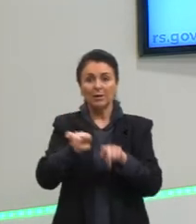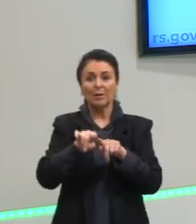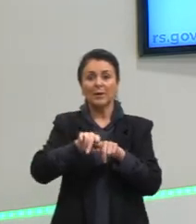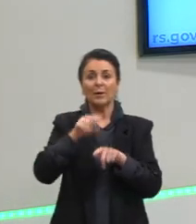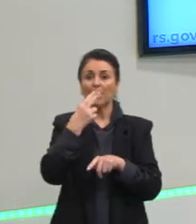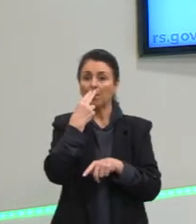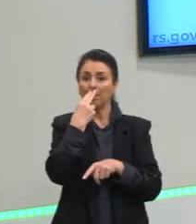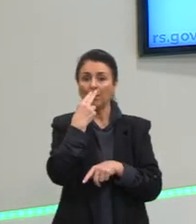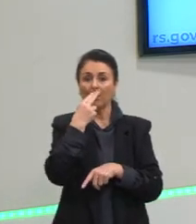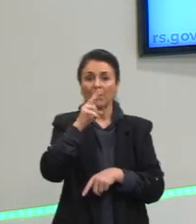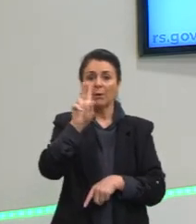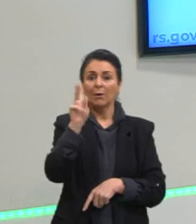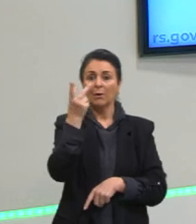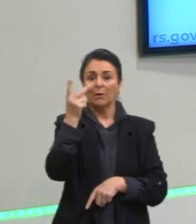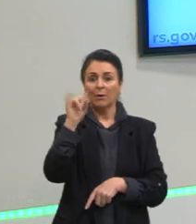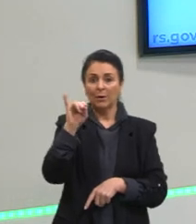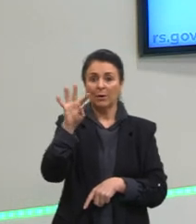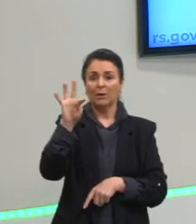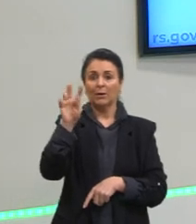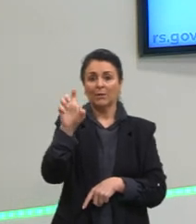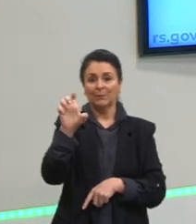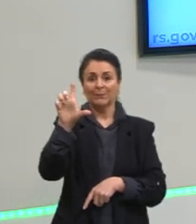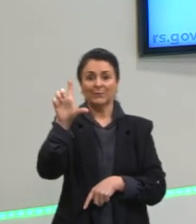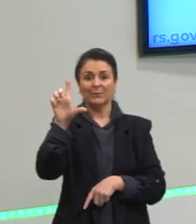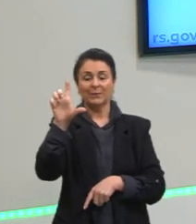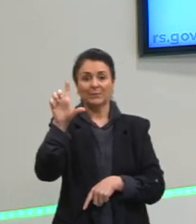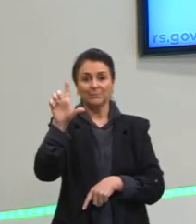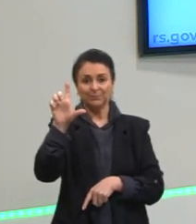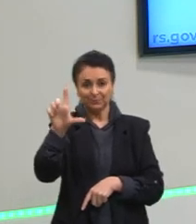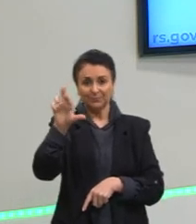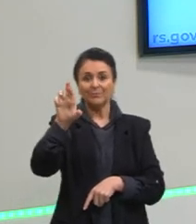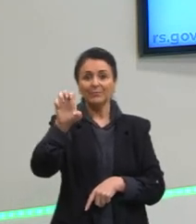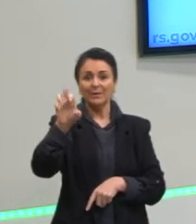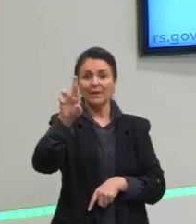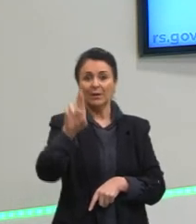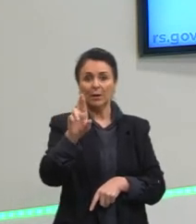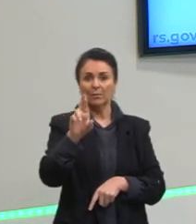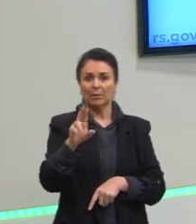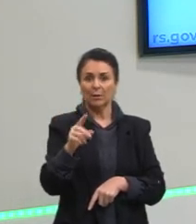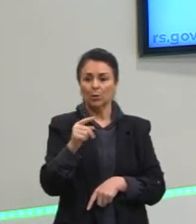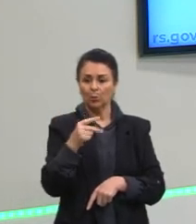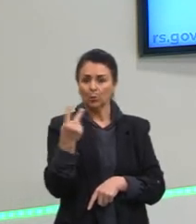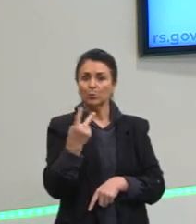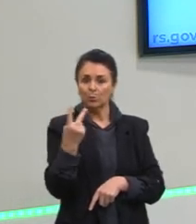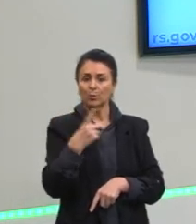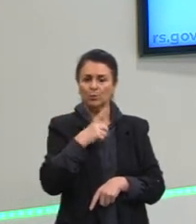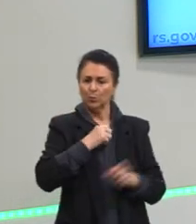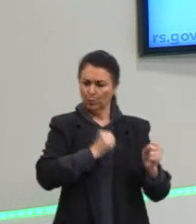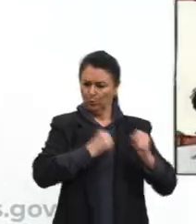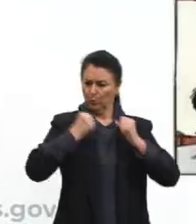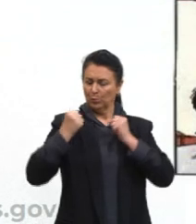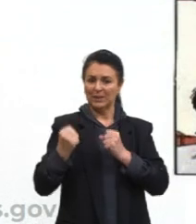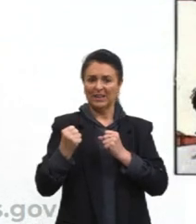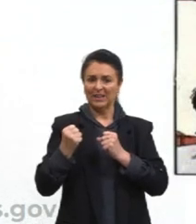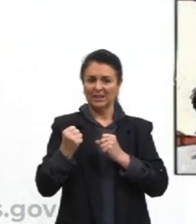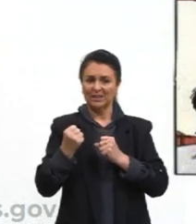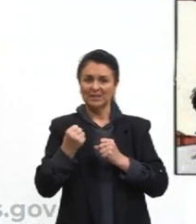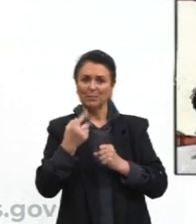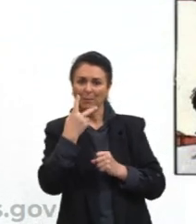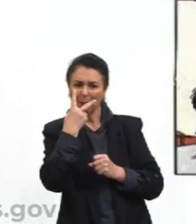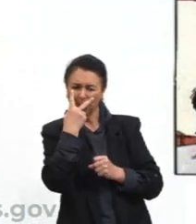levaram para um fim catastrófico né mas sem dúvida eles tinham esse poder Esse Carisma